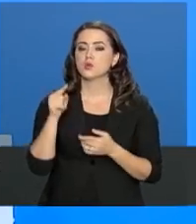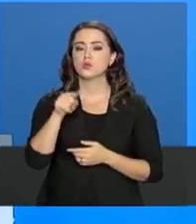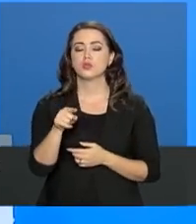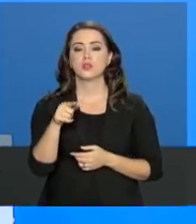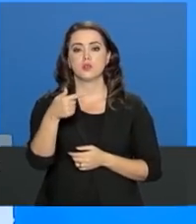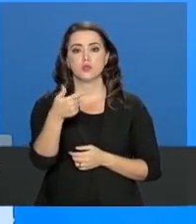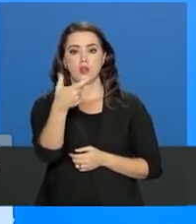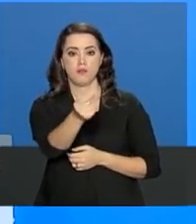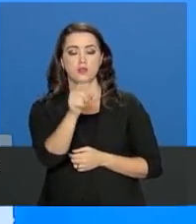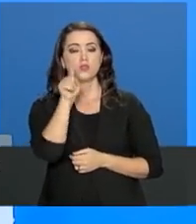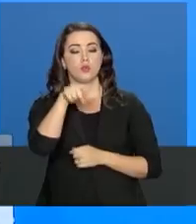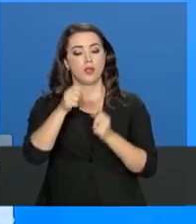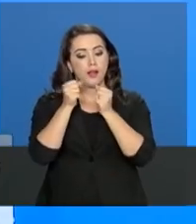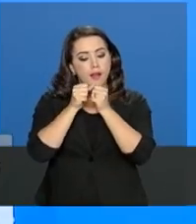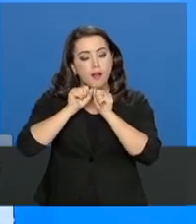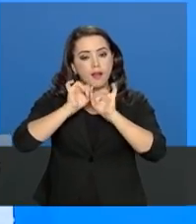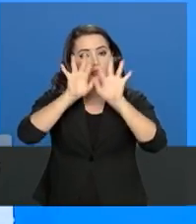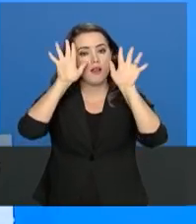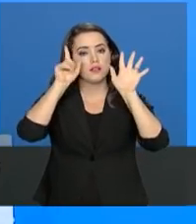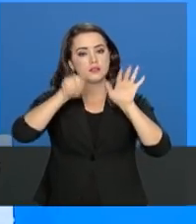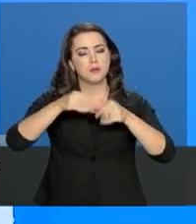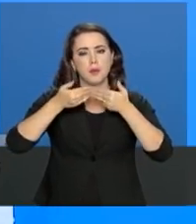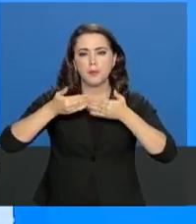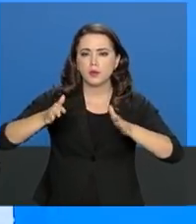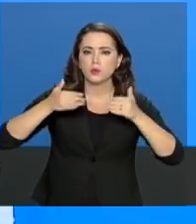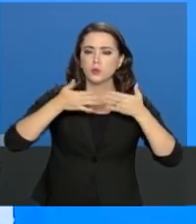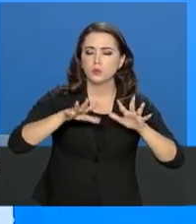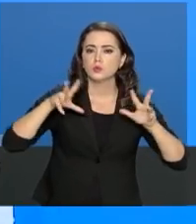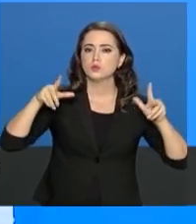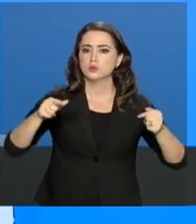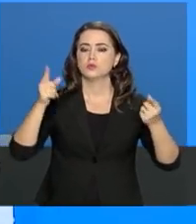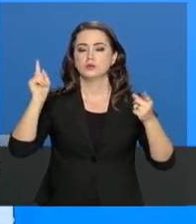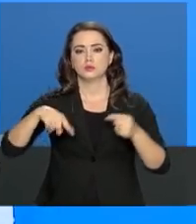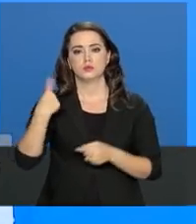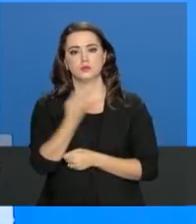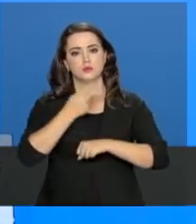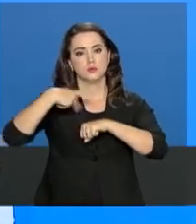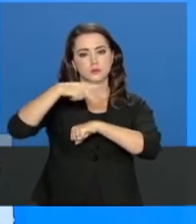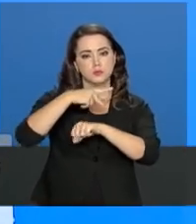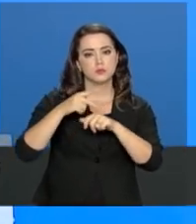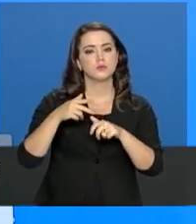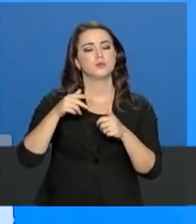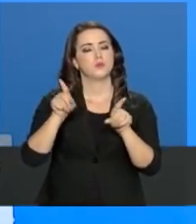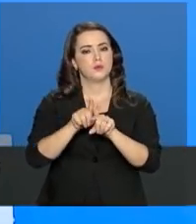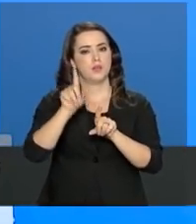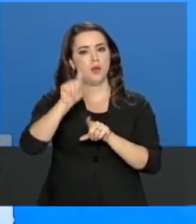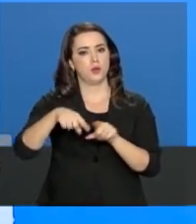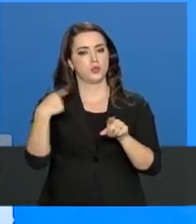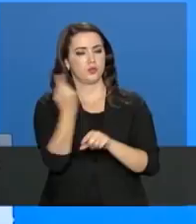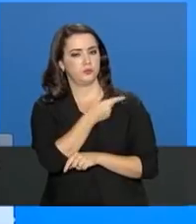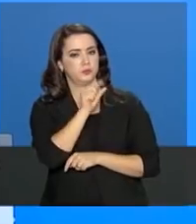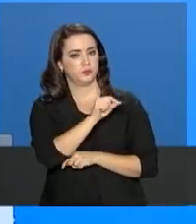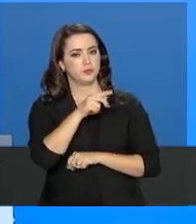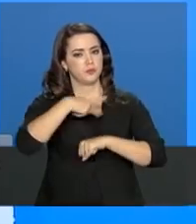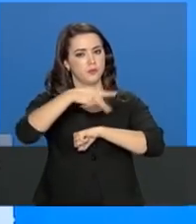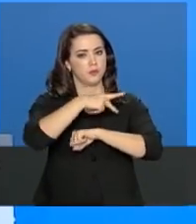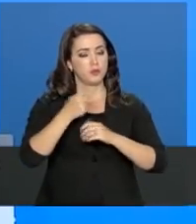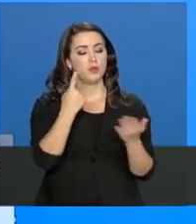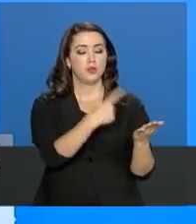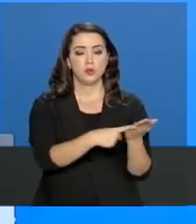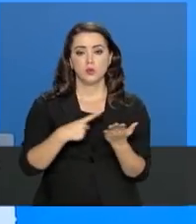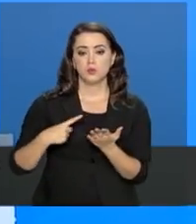clara é para a abertura integral como nós temos feito no nosso país e há a concorrência